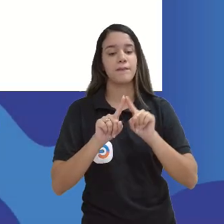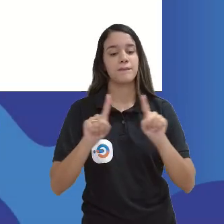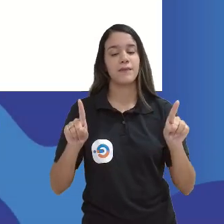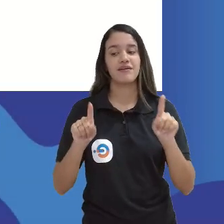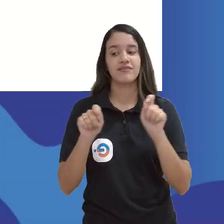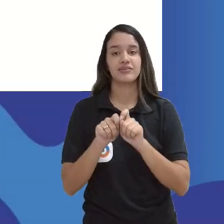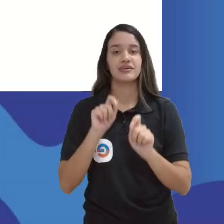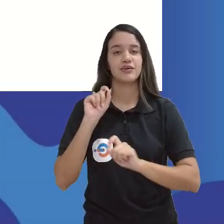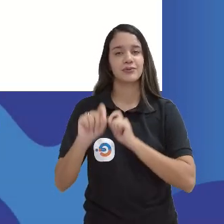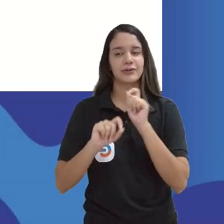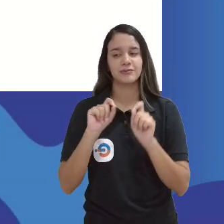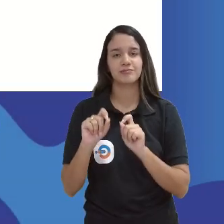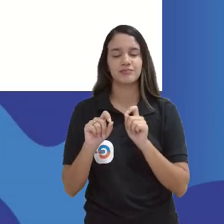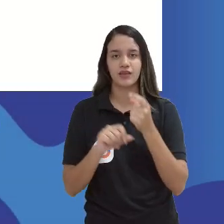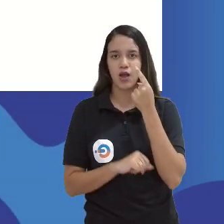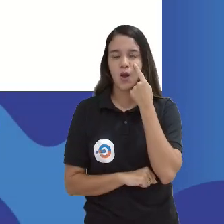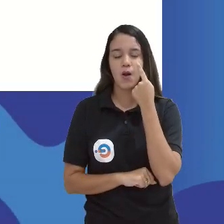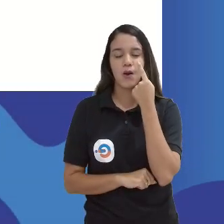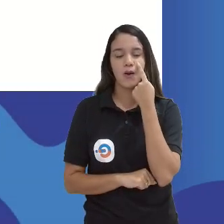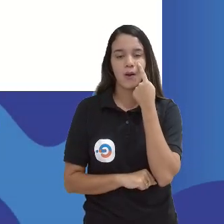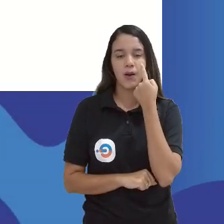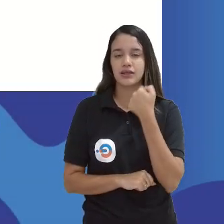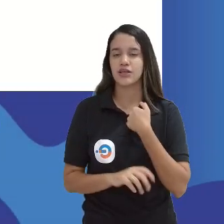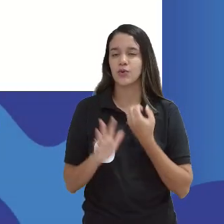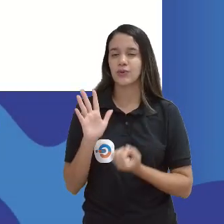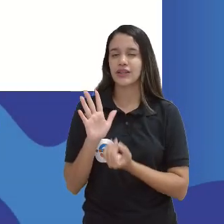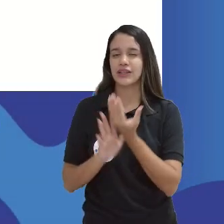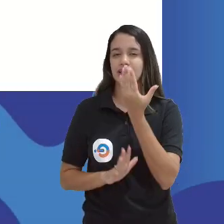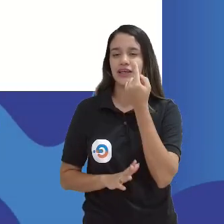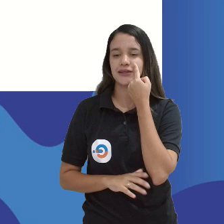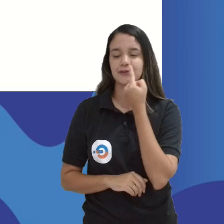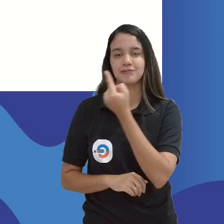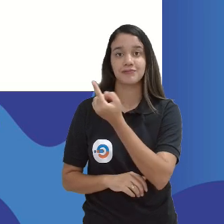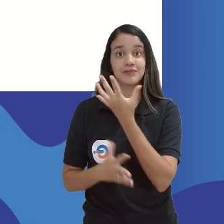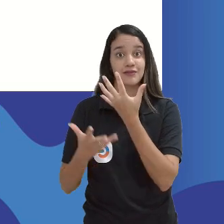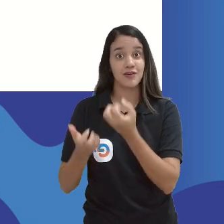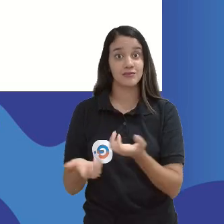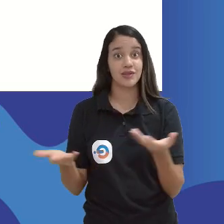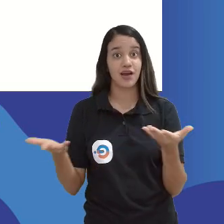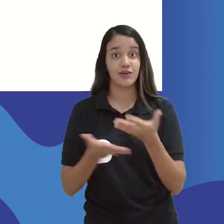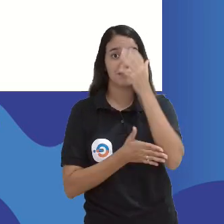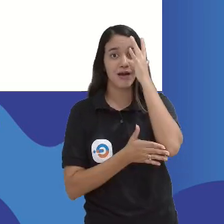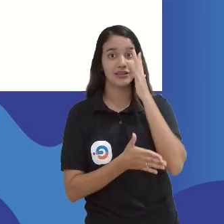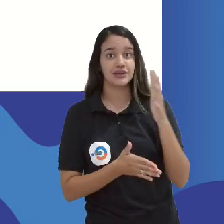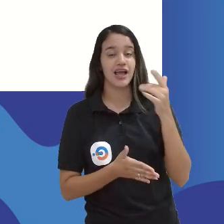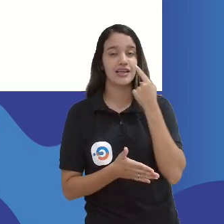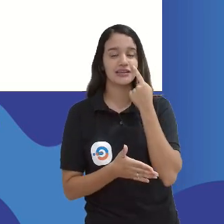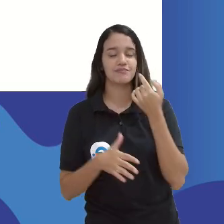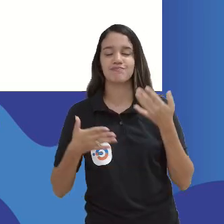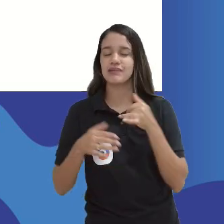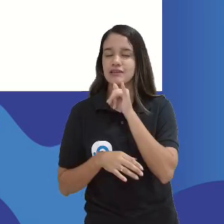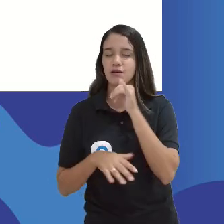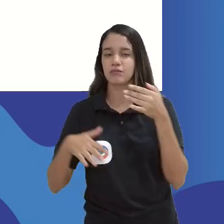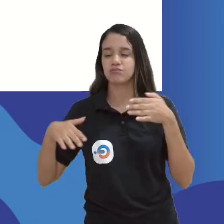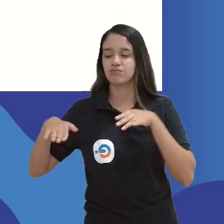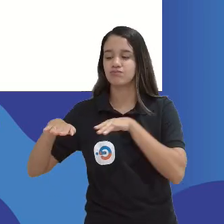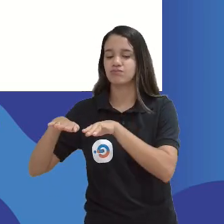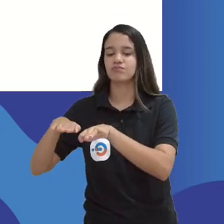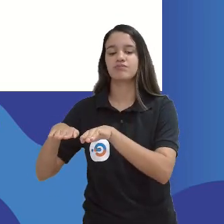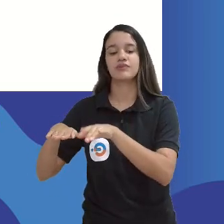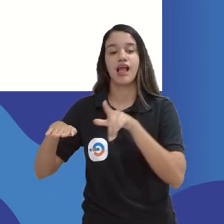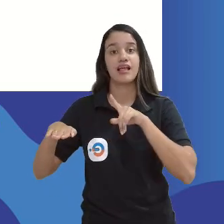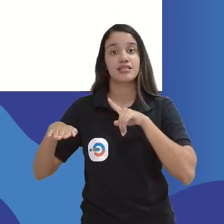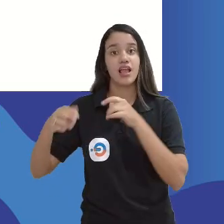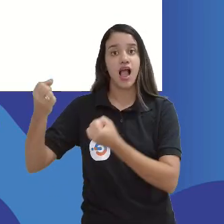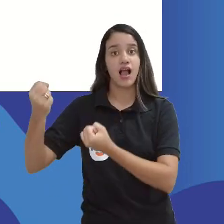fazer o seguinte, vamos lá, olha a situação que eu criei aqui. Vamos imaginar que seja um estacionamento e que esse estacionamento